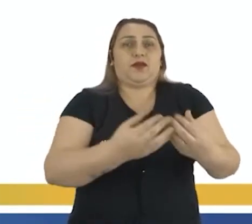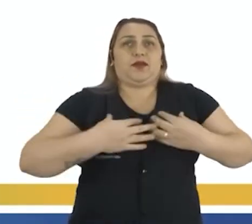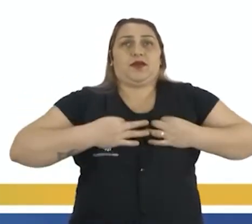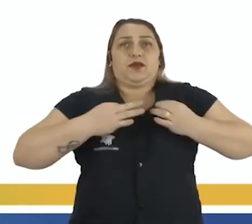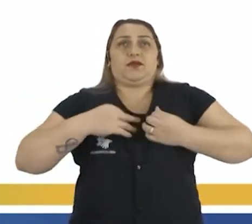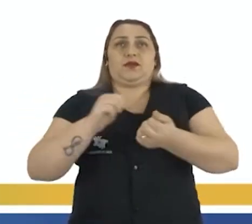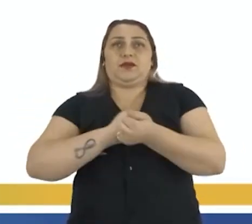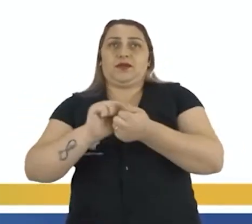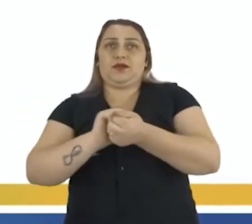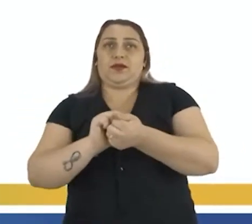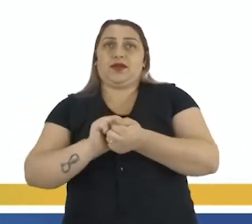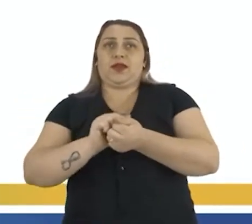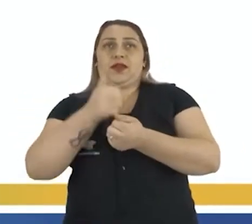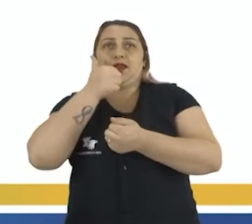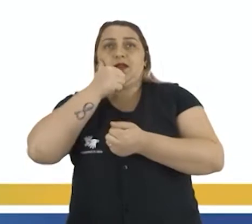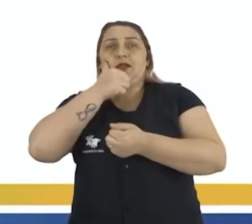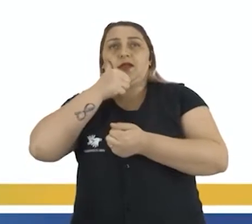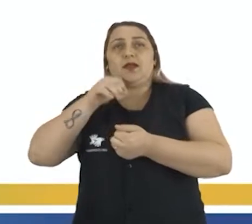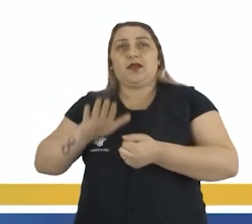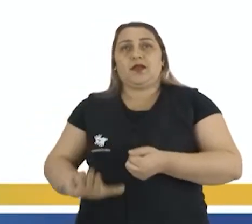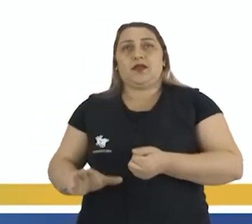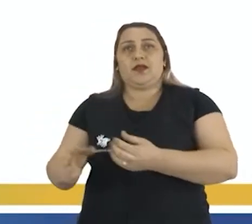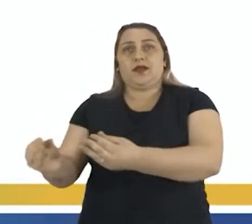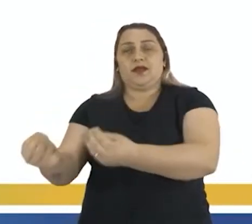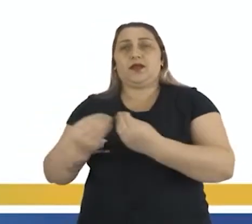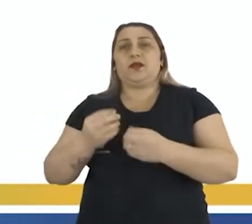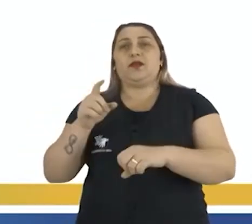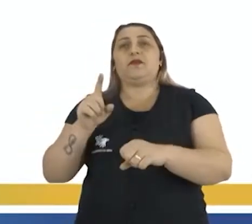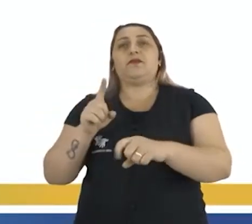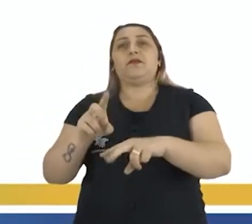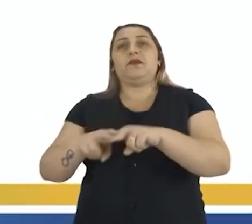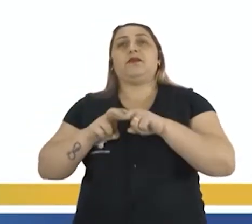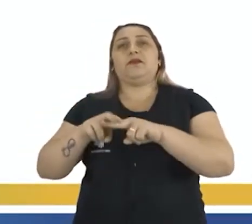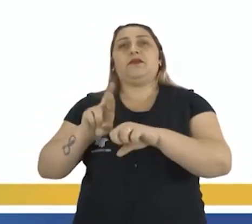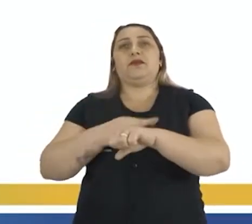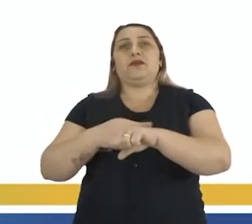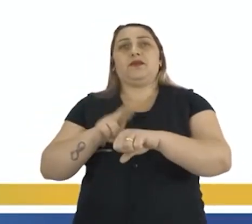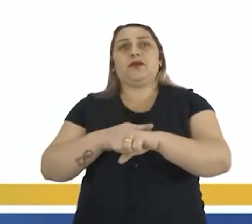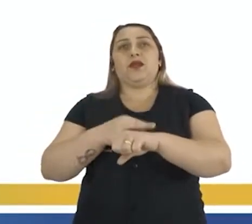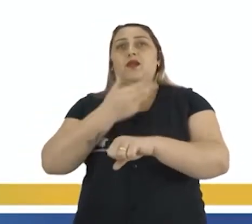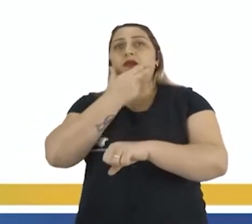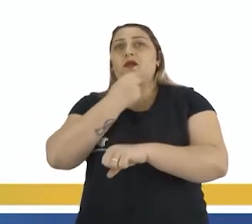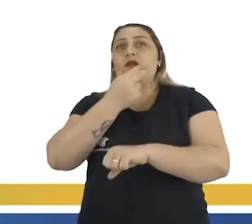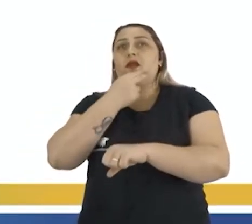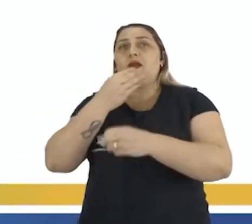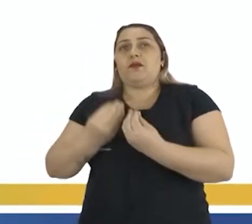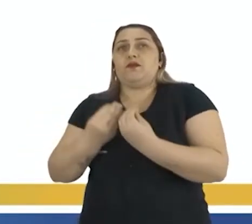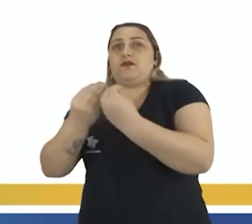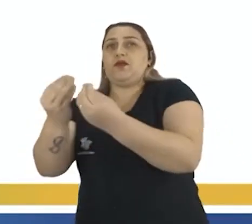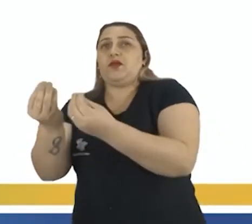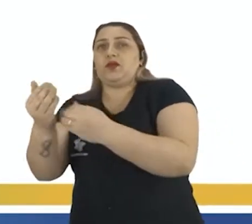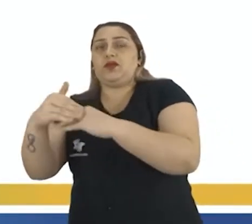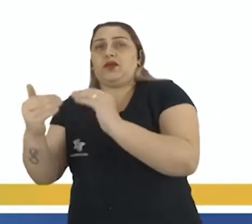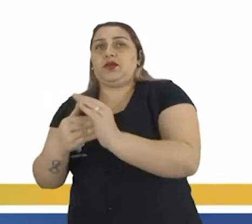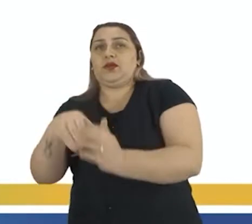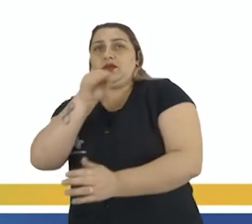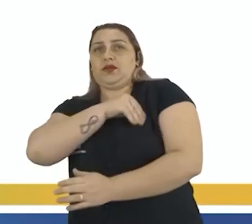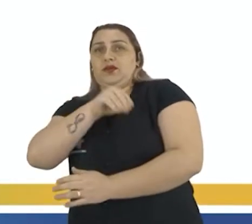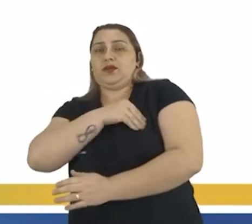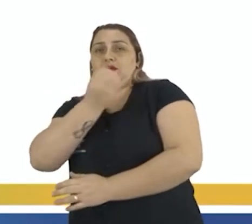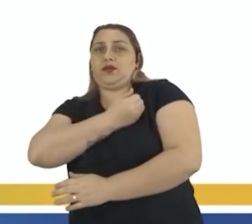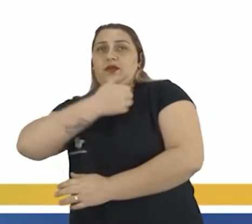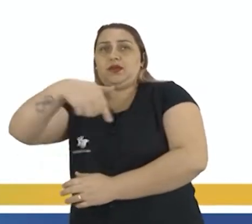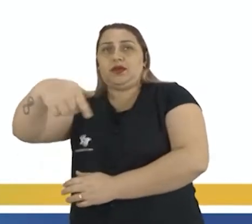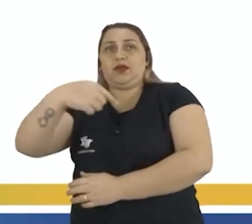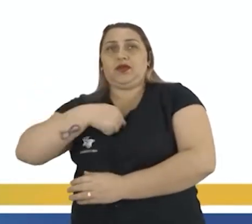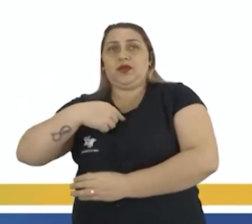para lavar. As meninas vieram por causa do chocolate. Antônio vai pôr todo o seu salário no número 7.